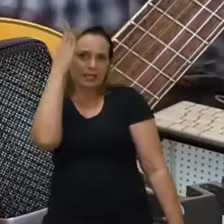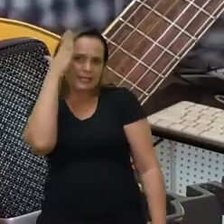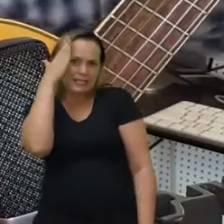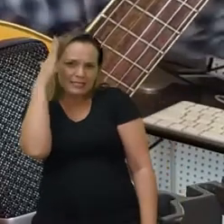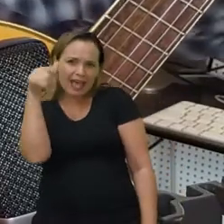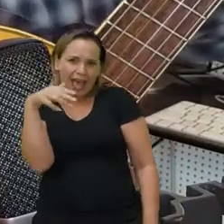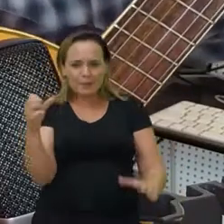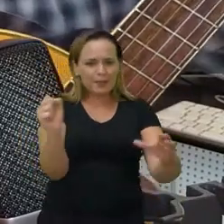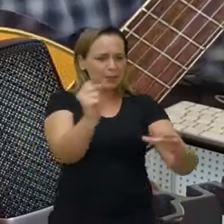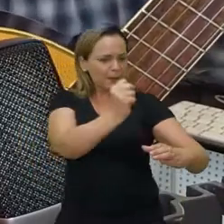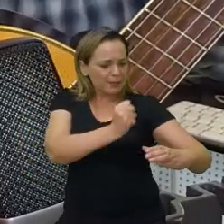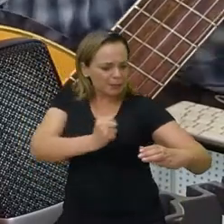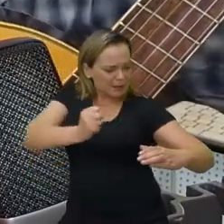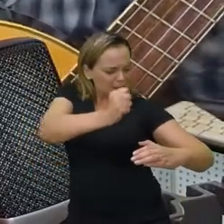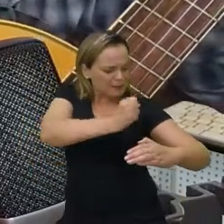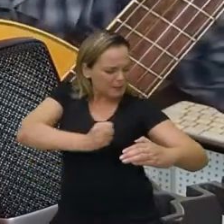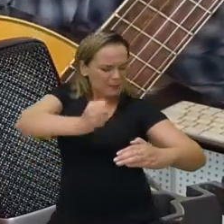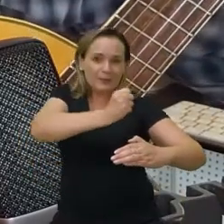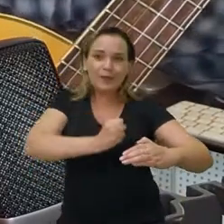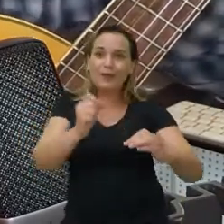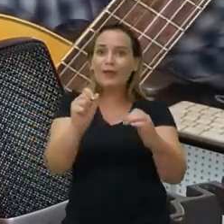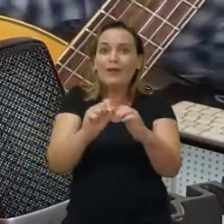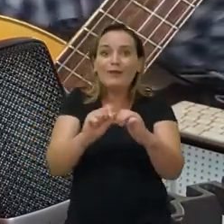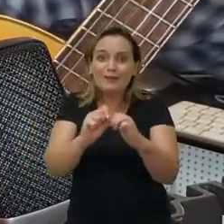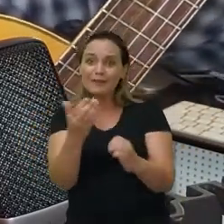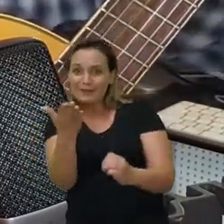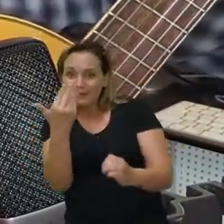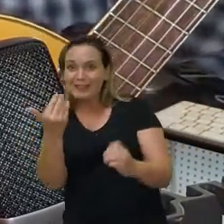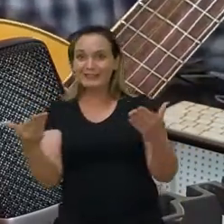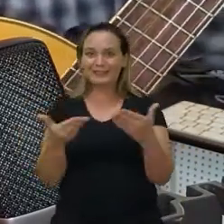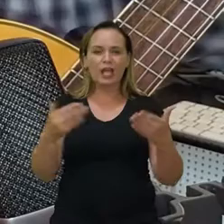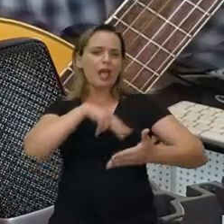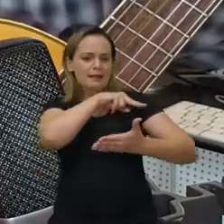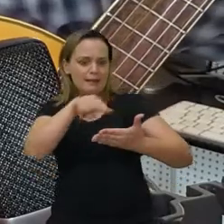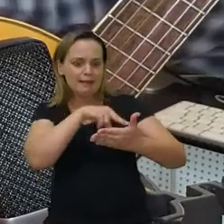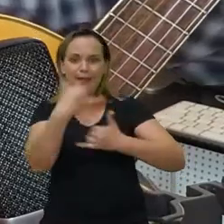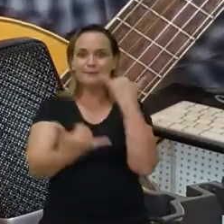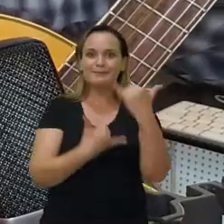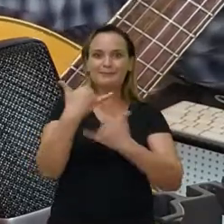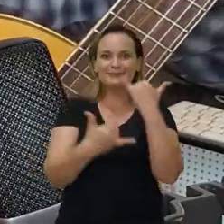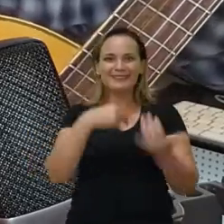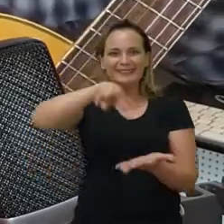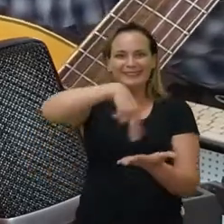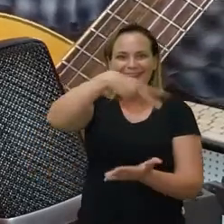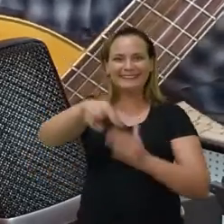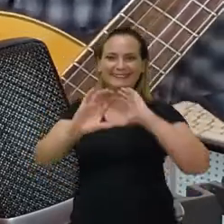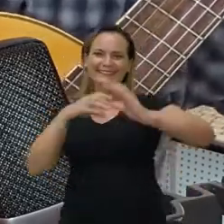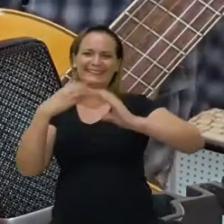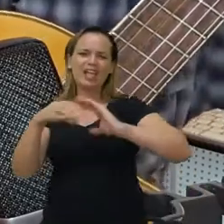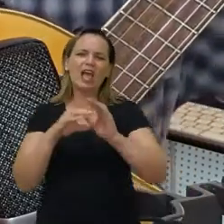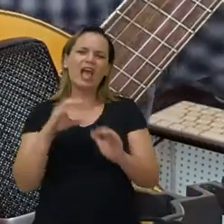Sabe aquele bolo que tal fazer agora? Leia, brinque, cante, dance, logo